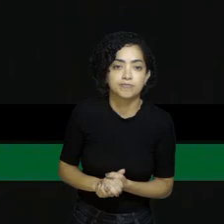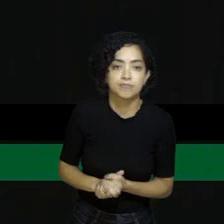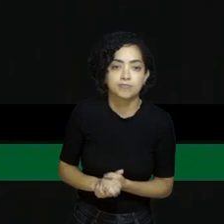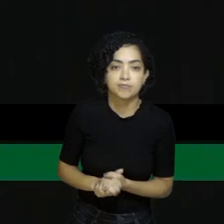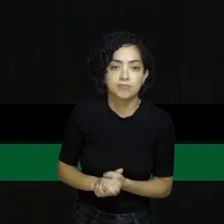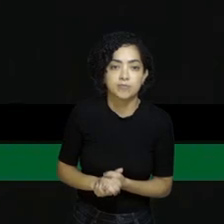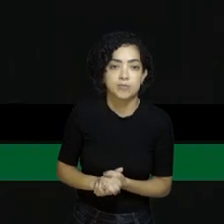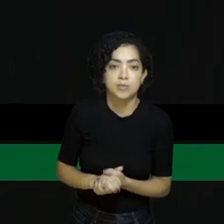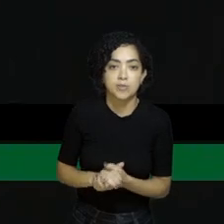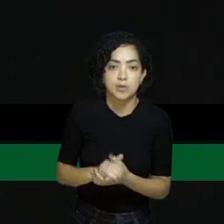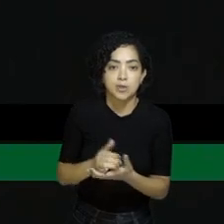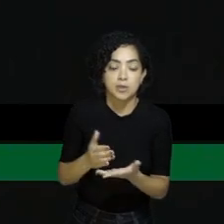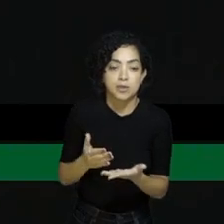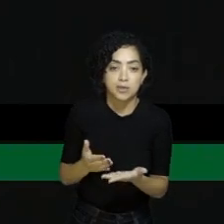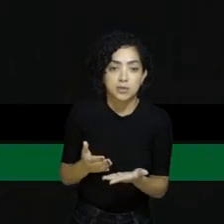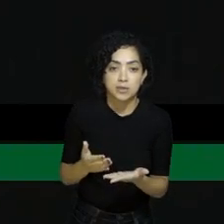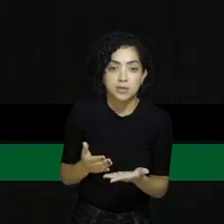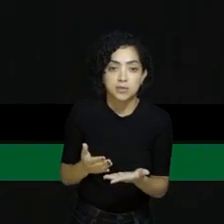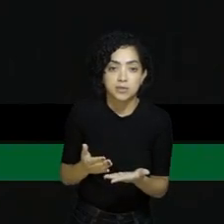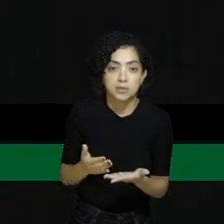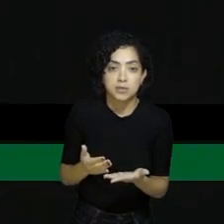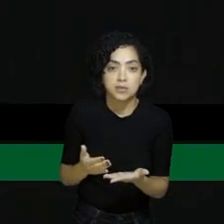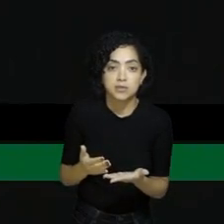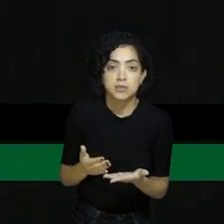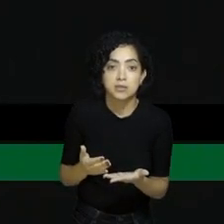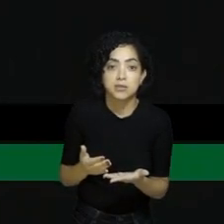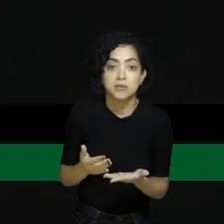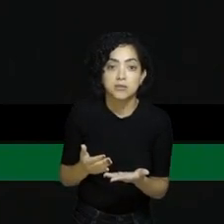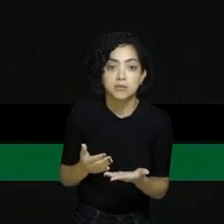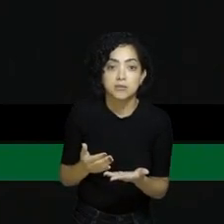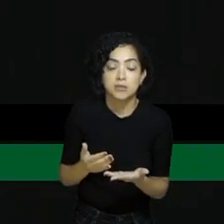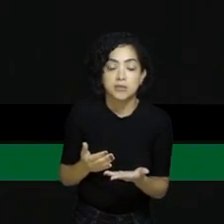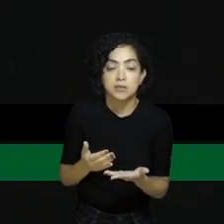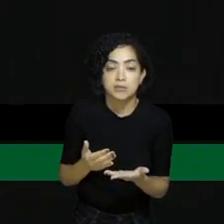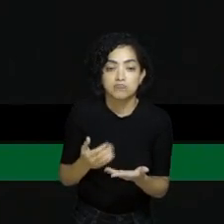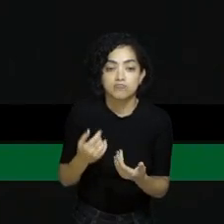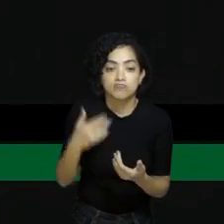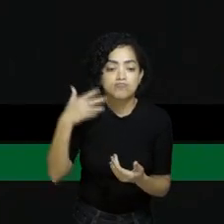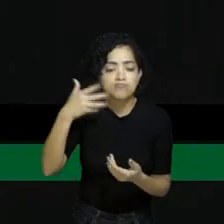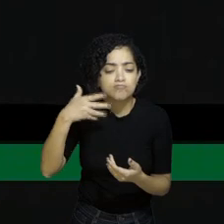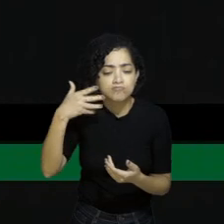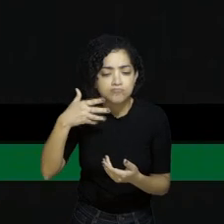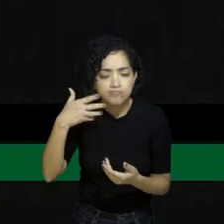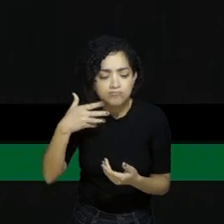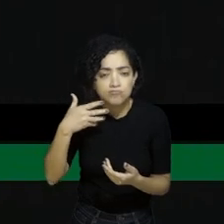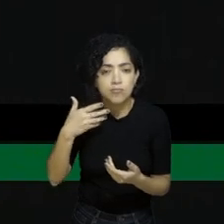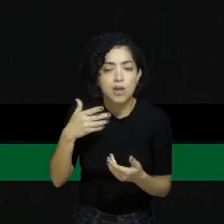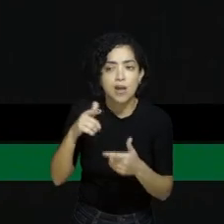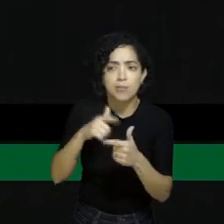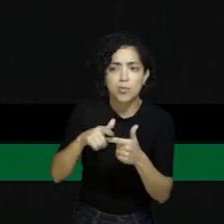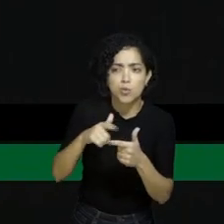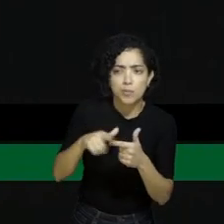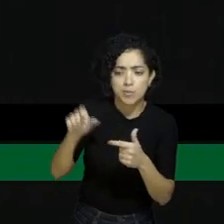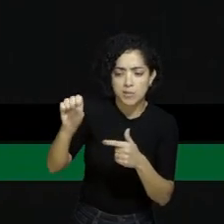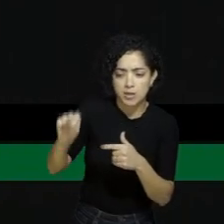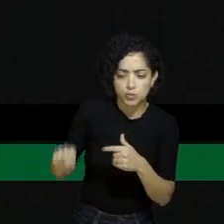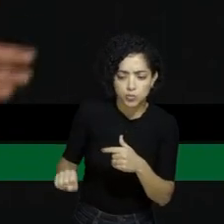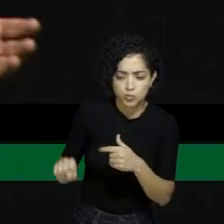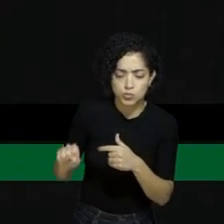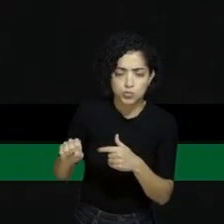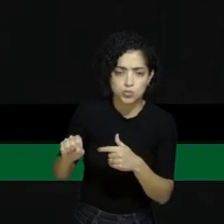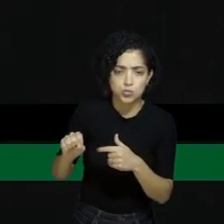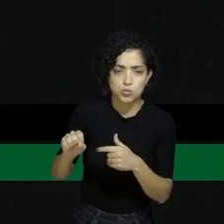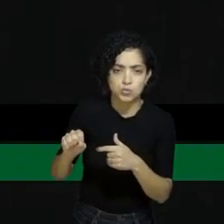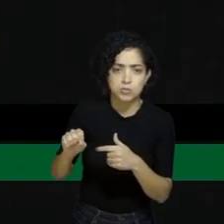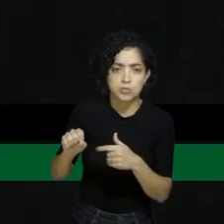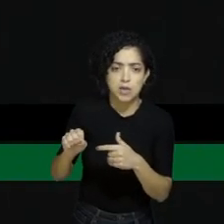Que acabou. Definitivamente nós temos que sufocar esse discurso de que o problema lá do sul do estado não é